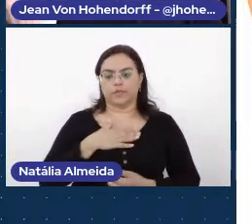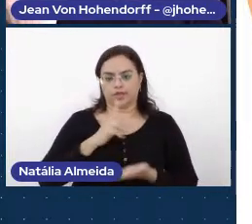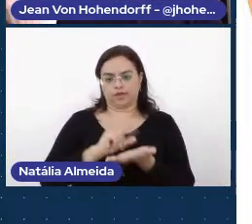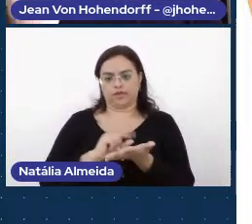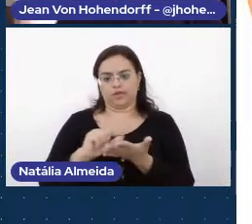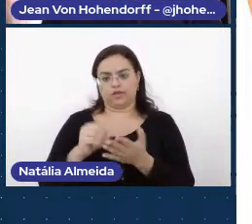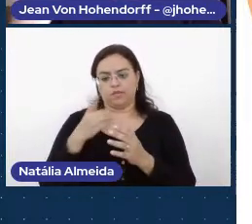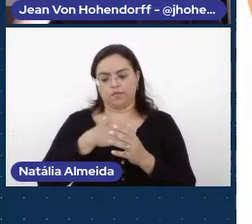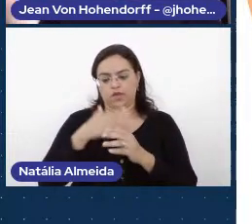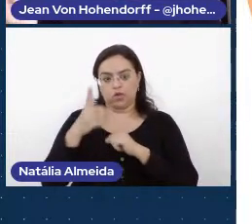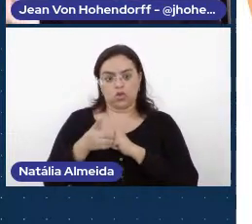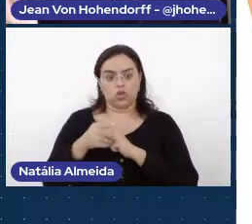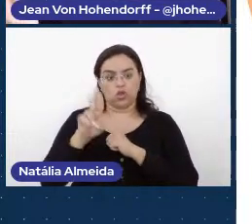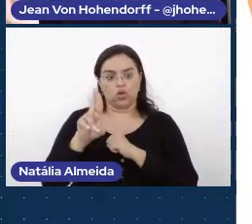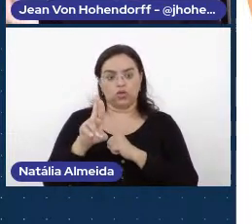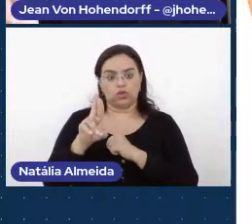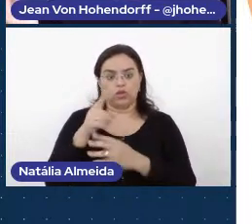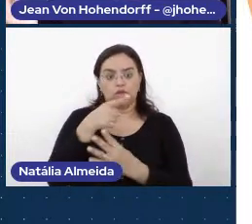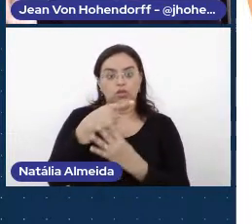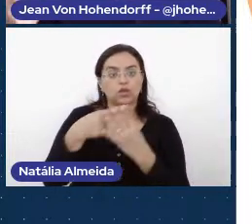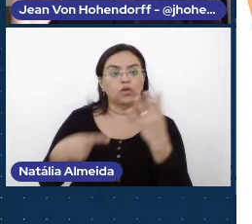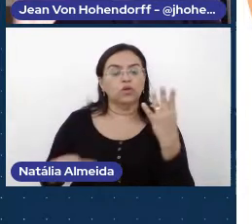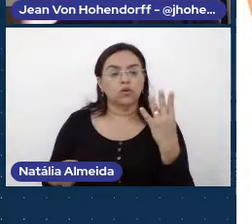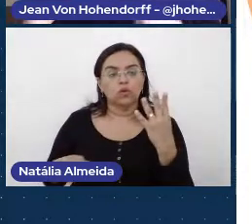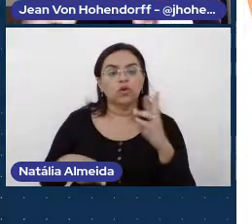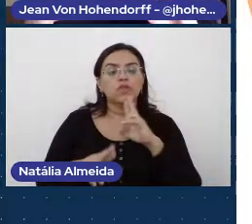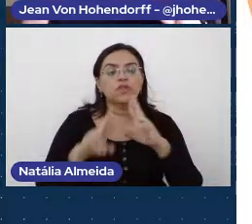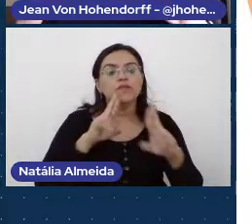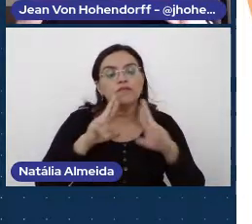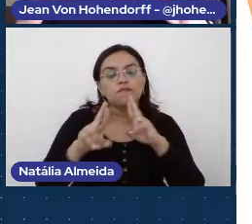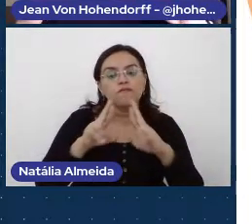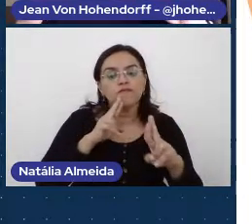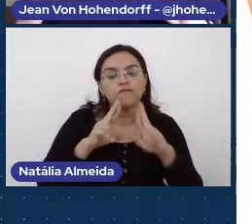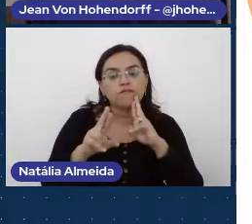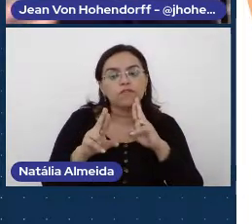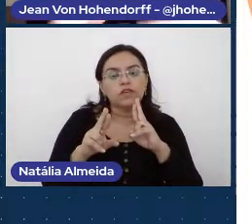só quatro meninos, nem foi eu que entrevistei, foram profissionais, ele tinha várias